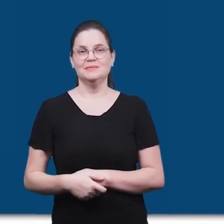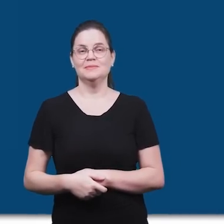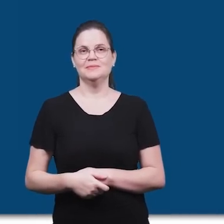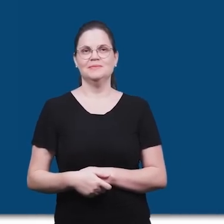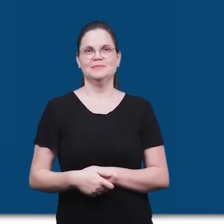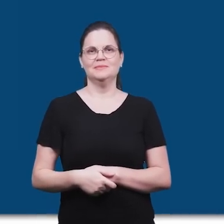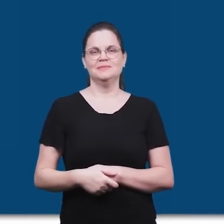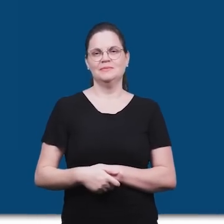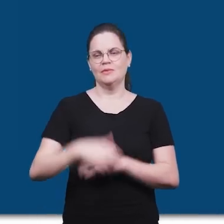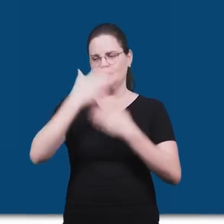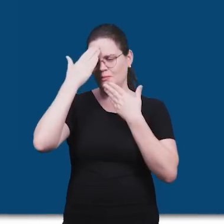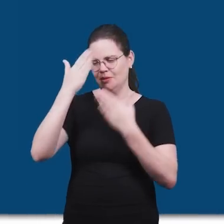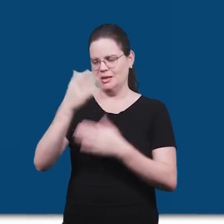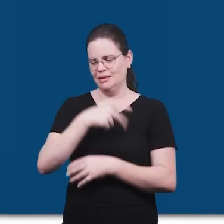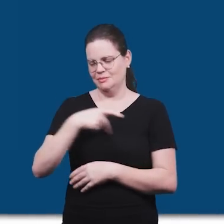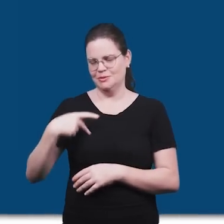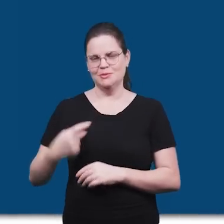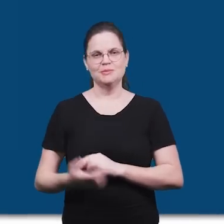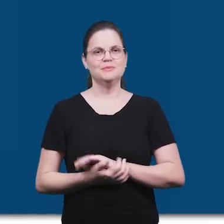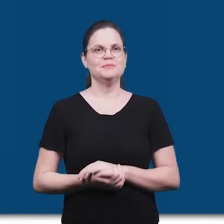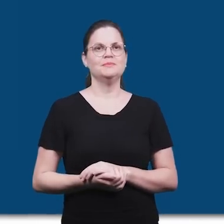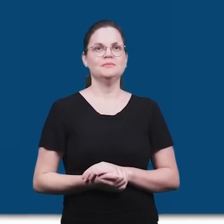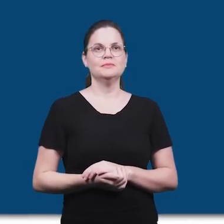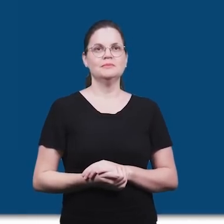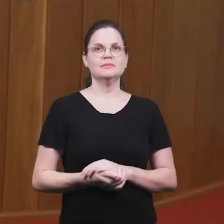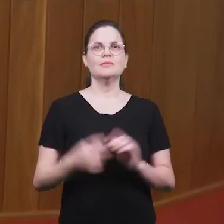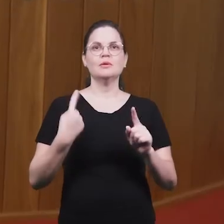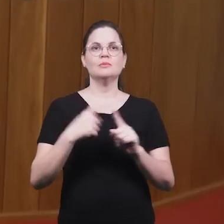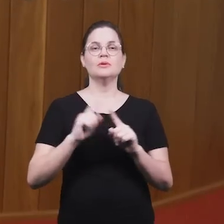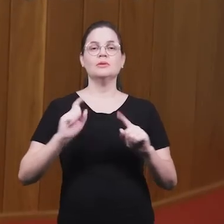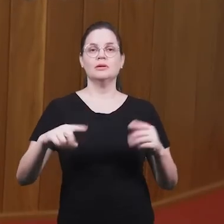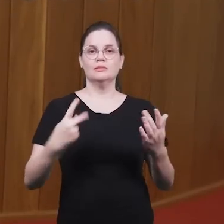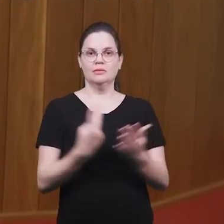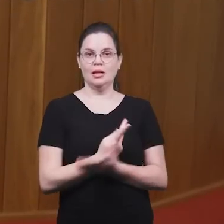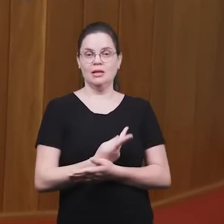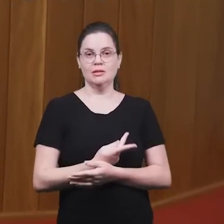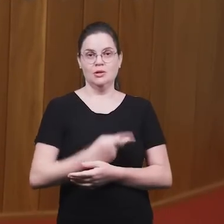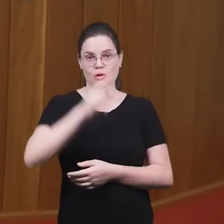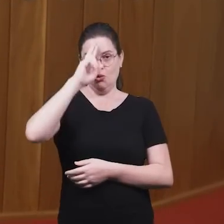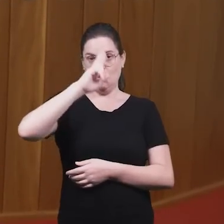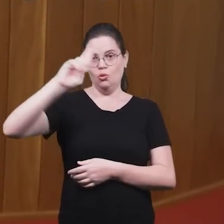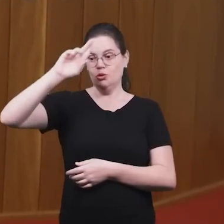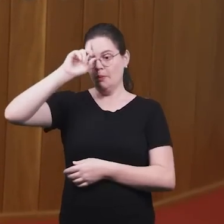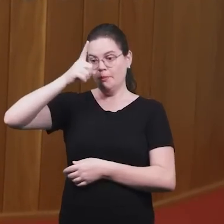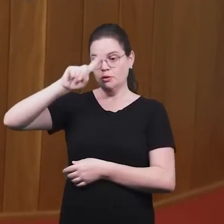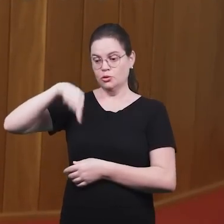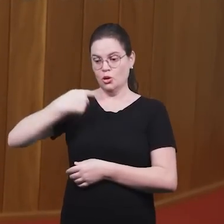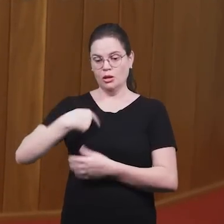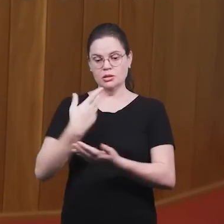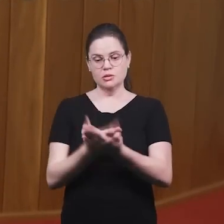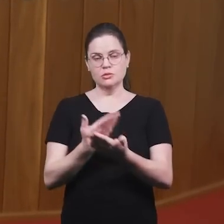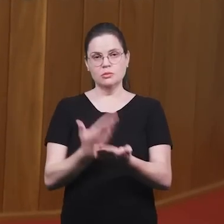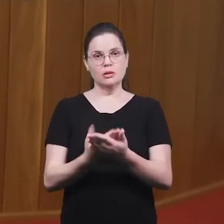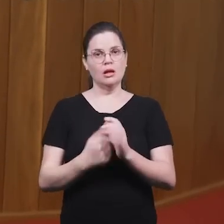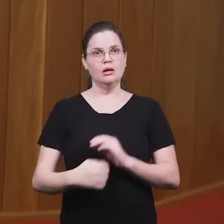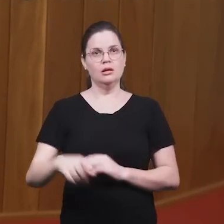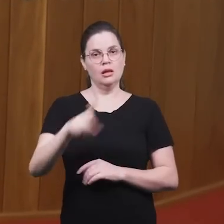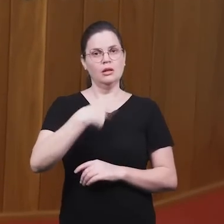Porque o Senhor obrigada, pastor, nos manda estudar. Qual é o trabalho de vocês?